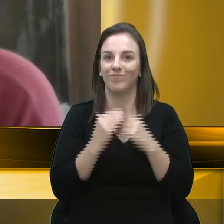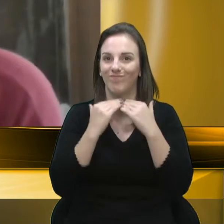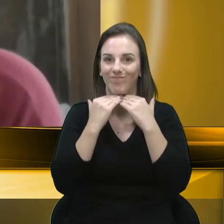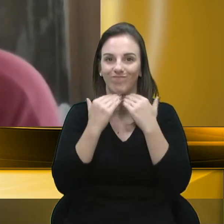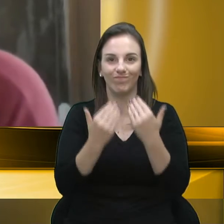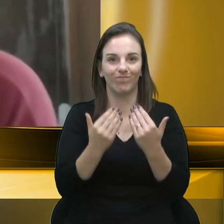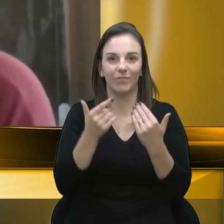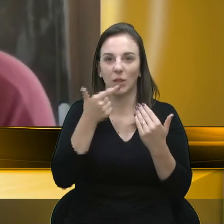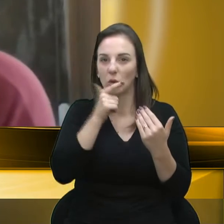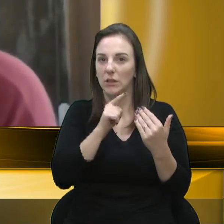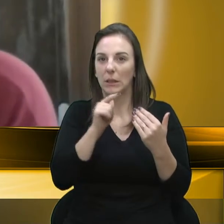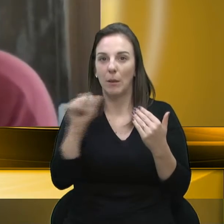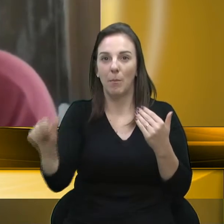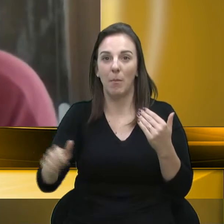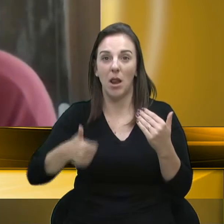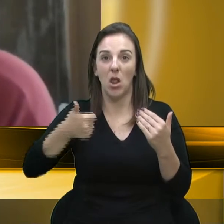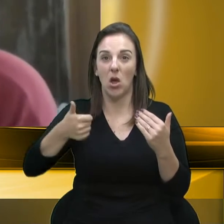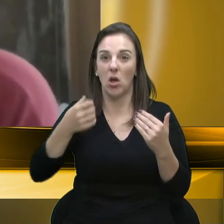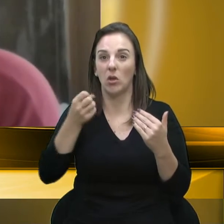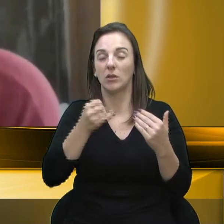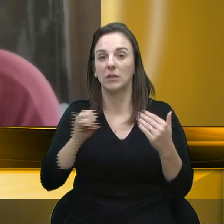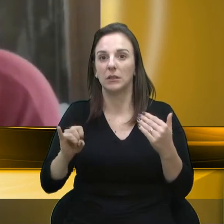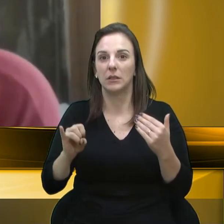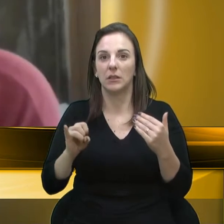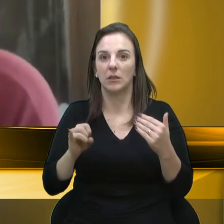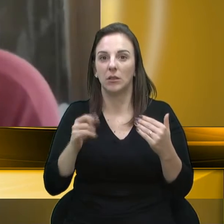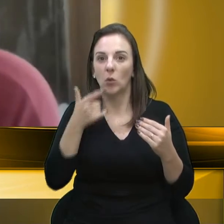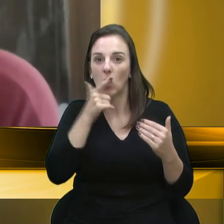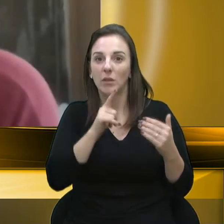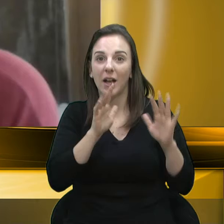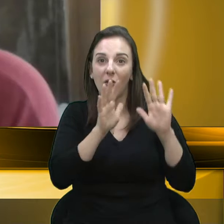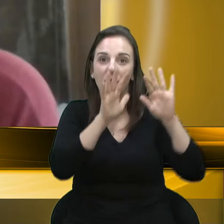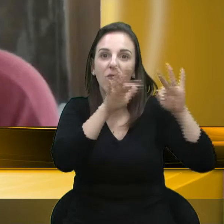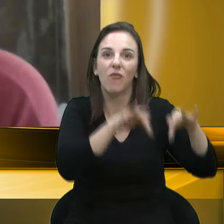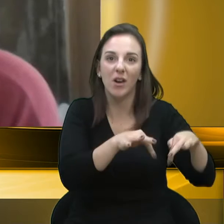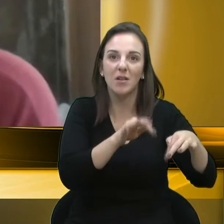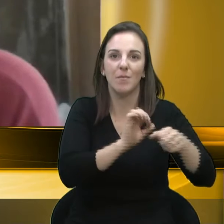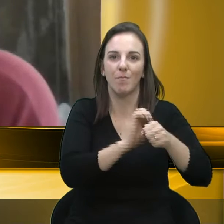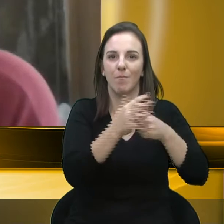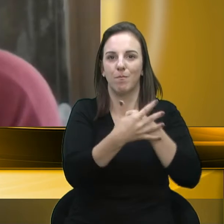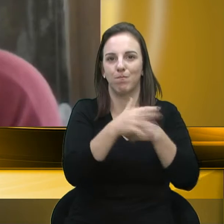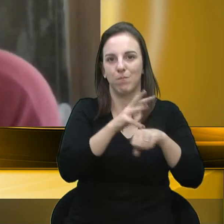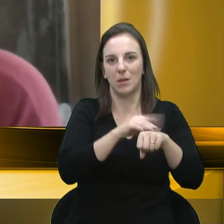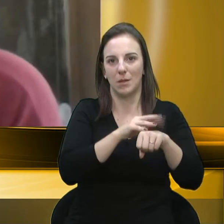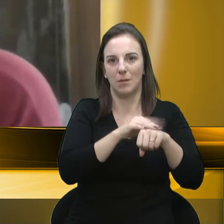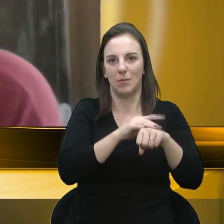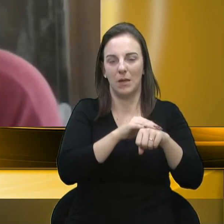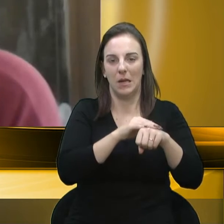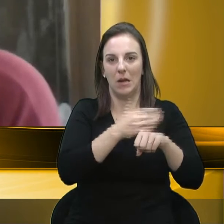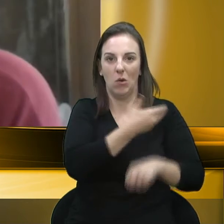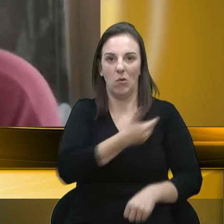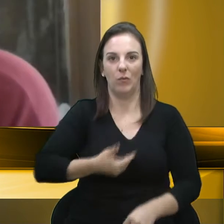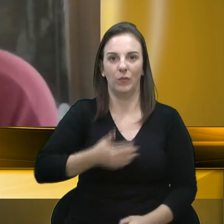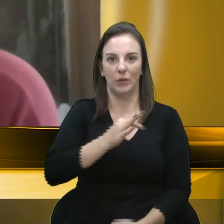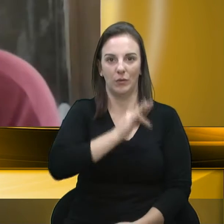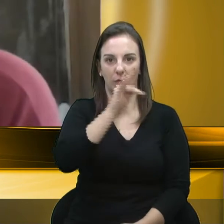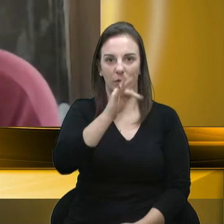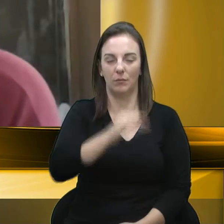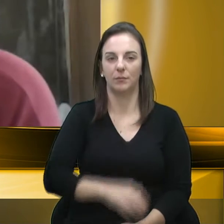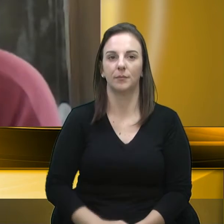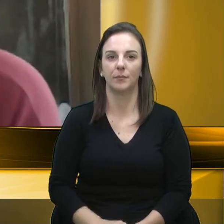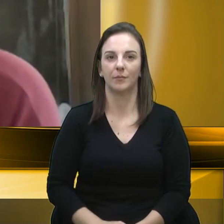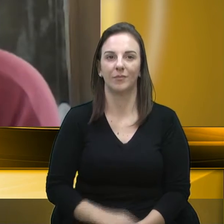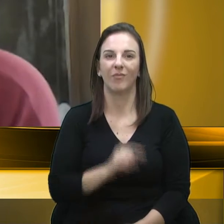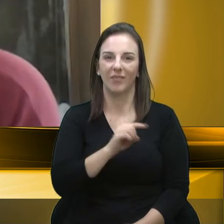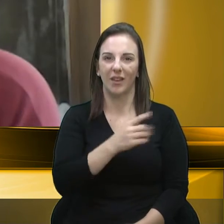controlada por uma atuação competente do governo federal. Este subutiliza ou utiliza